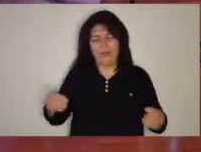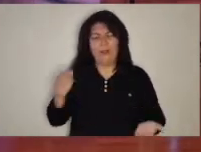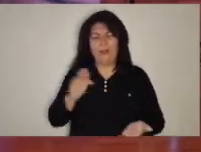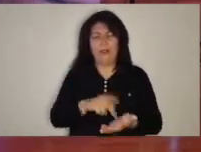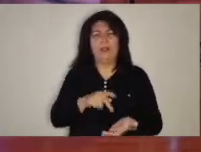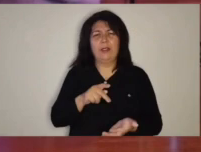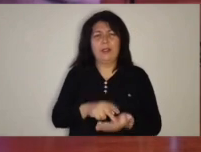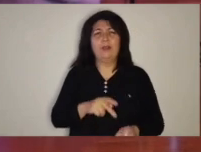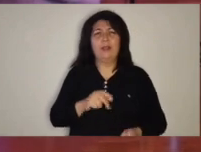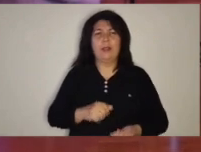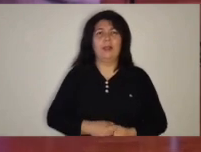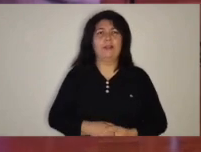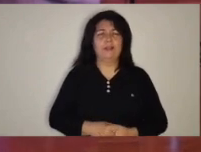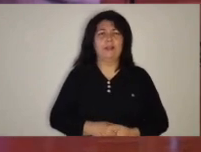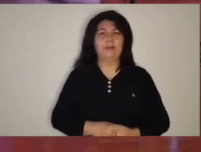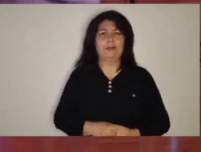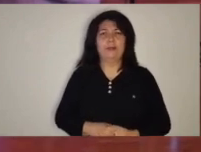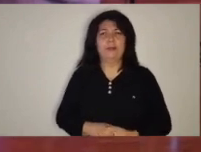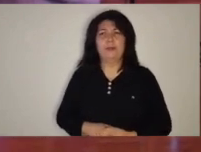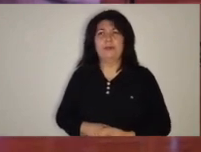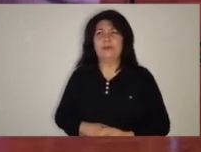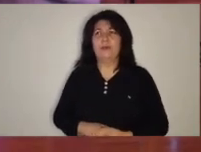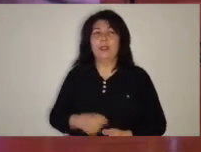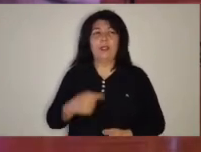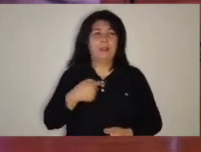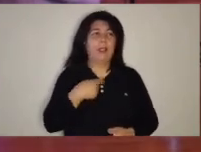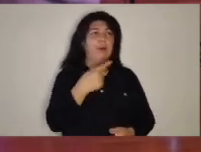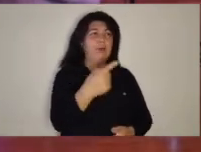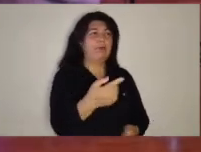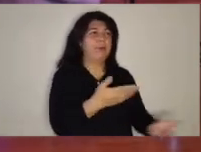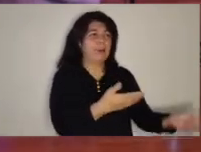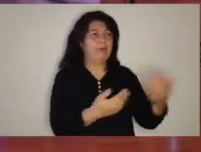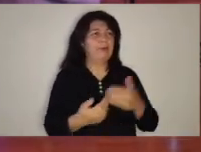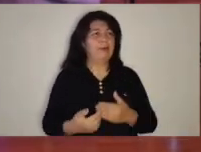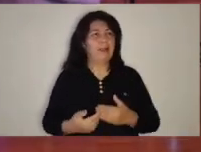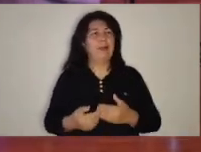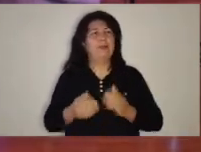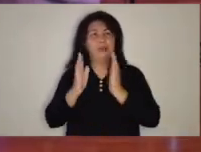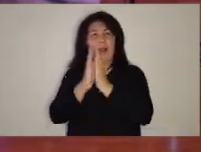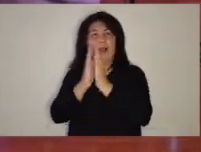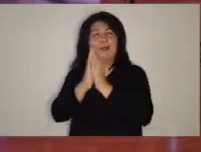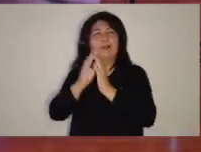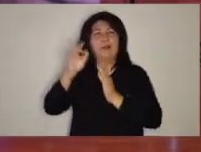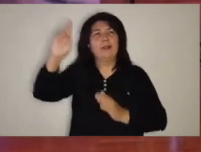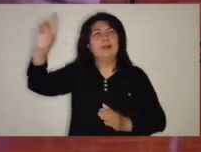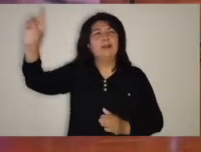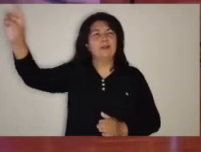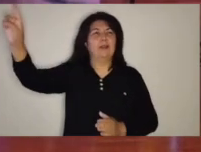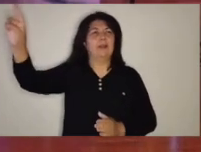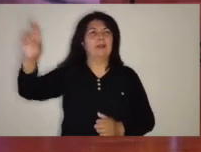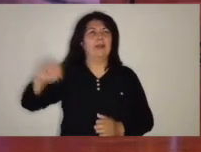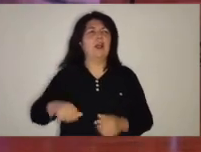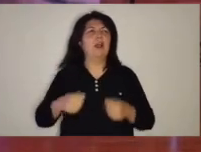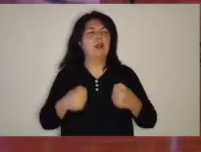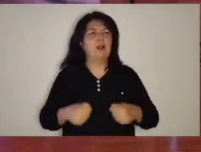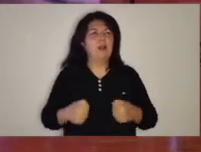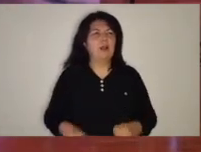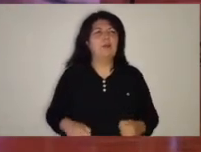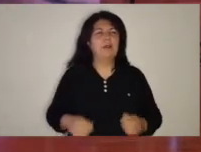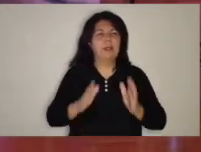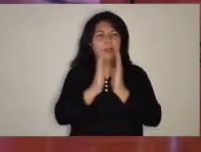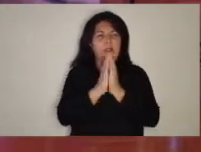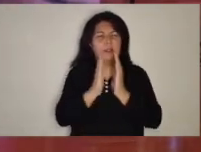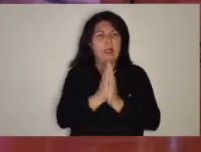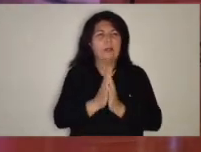adoradores o adorar em espírito e em verdade. E se eu e você estamos aqui para adorar o Senhor, temos que adorar o Senhor em espírito e em